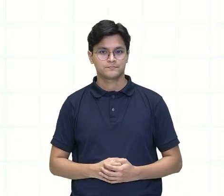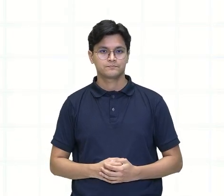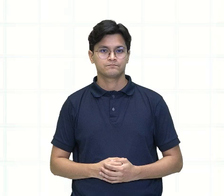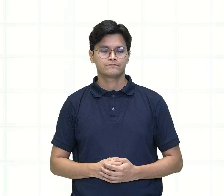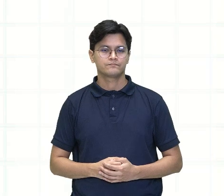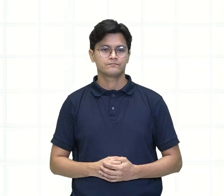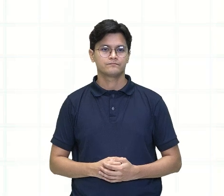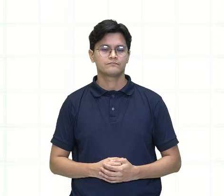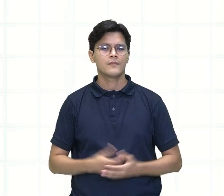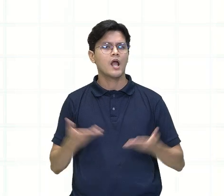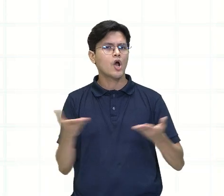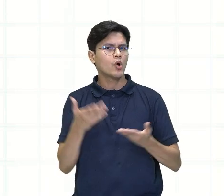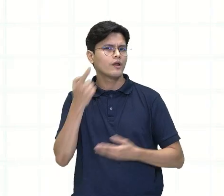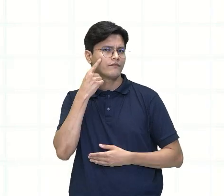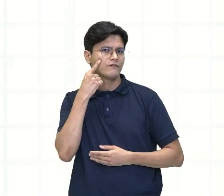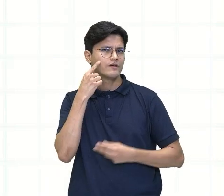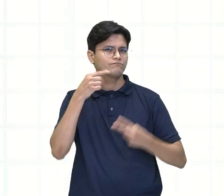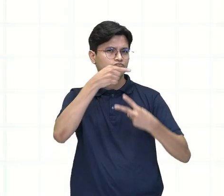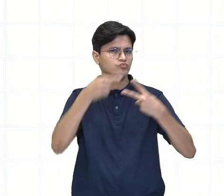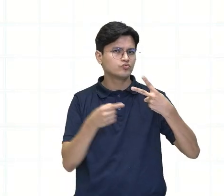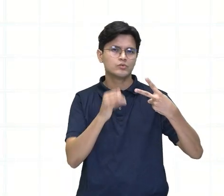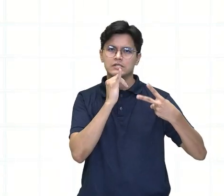Vamos ver 2 exemplos agora.